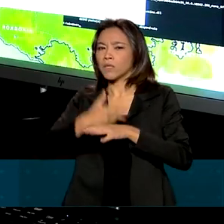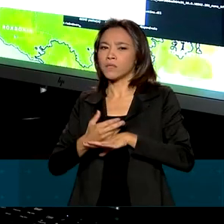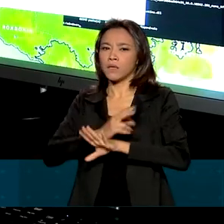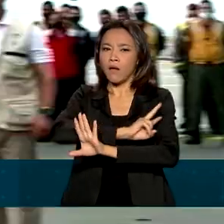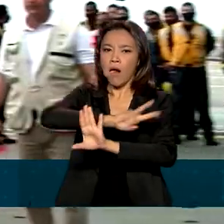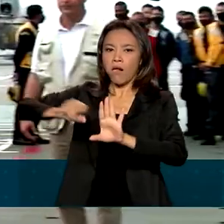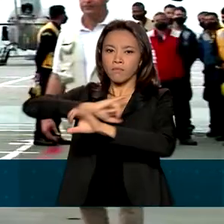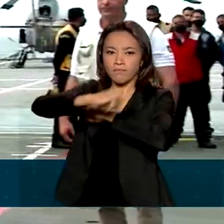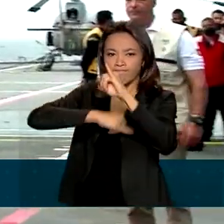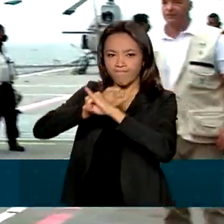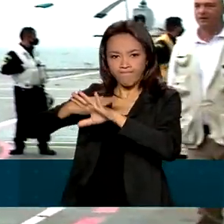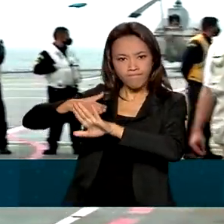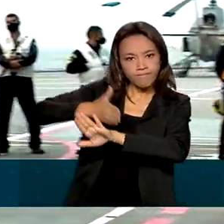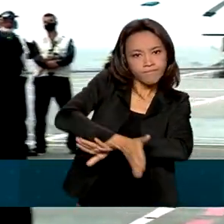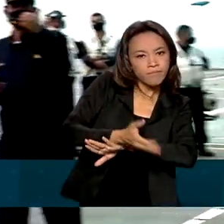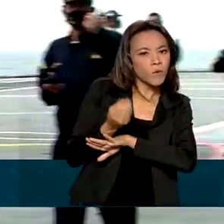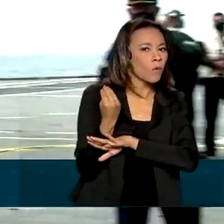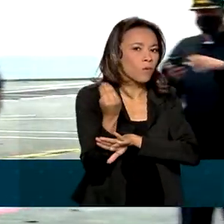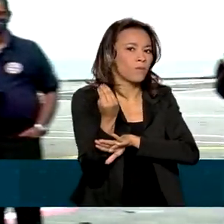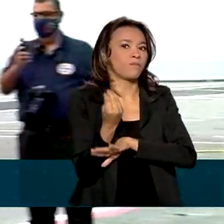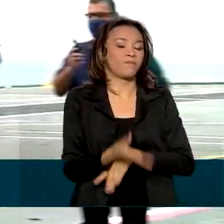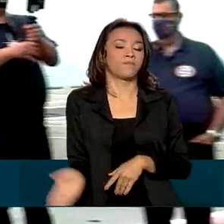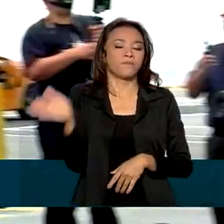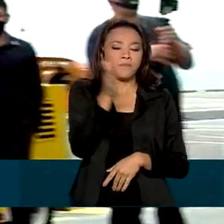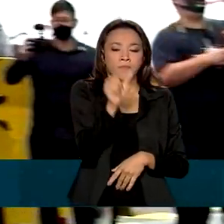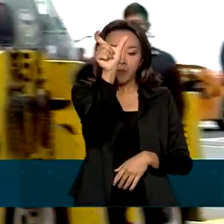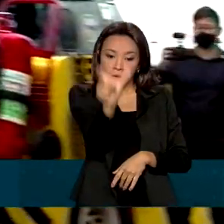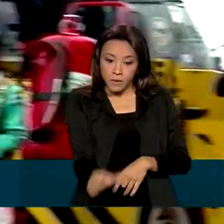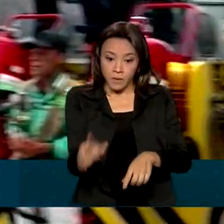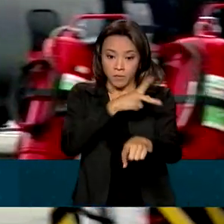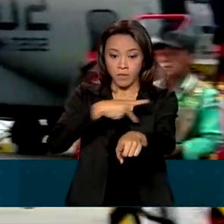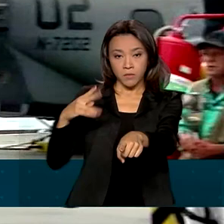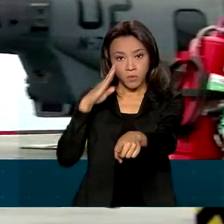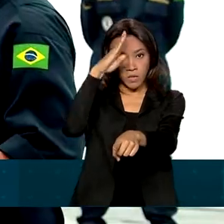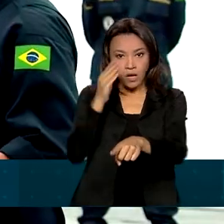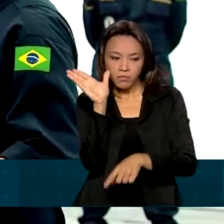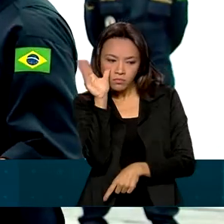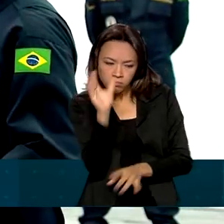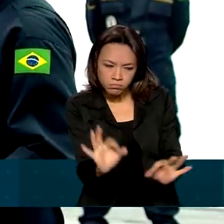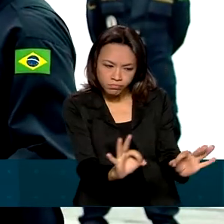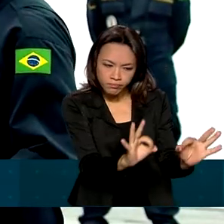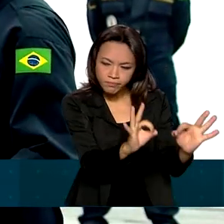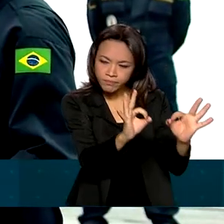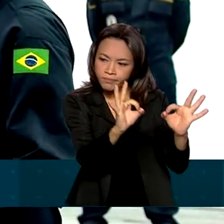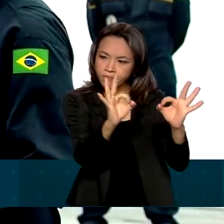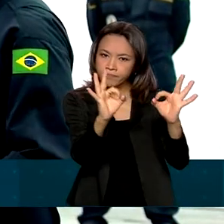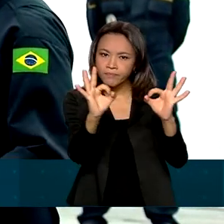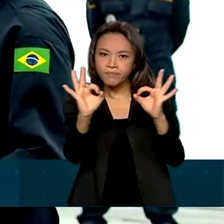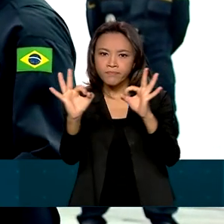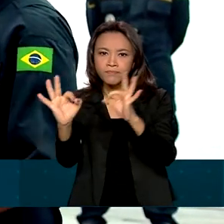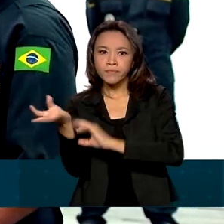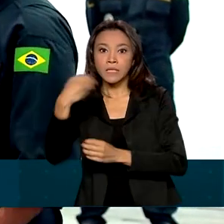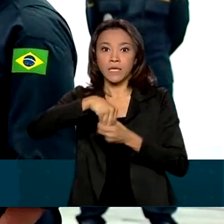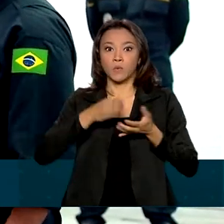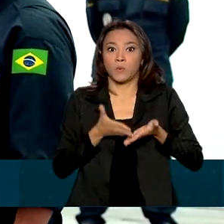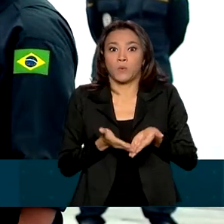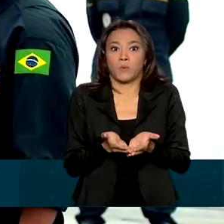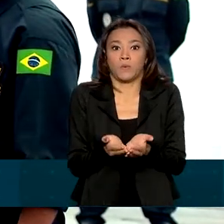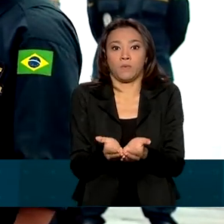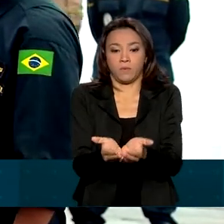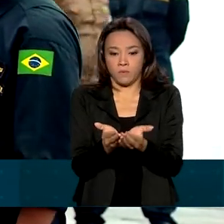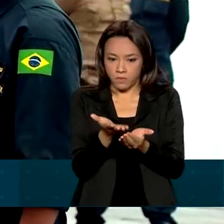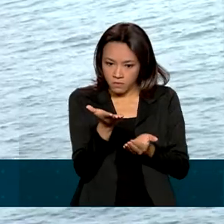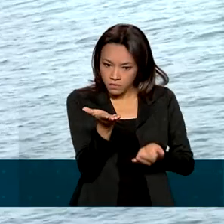se comporta. O presidente da República, Jair Bolsonaro, acompanhou a Operação Tridente a bordo do navio aeródromo